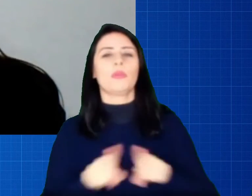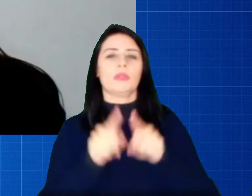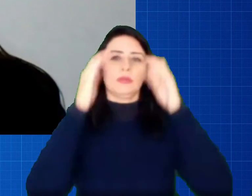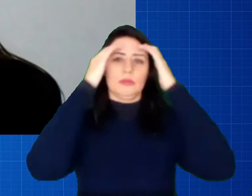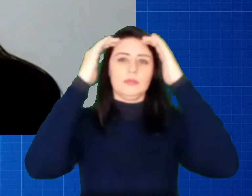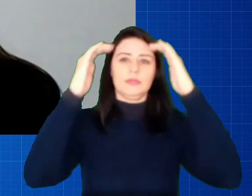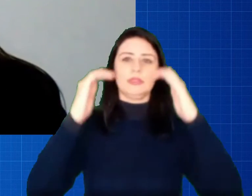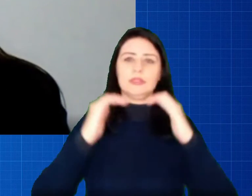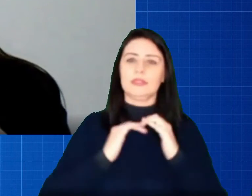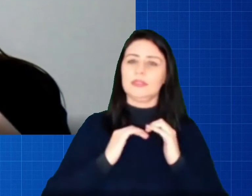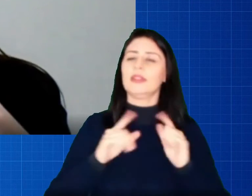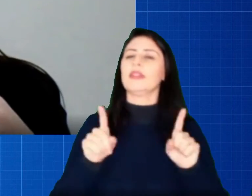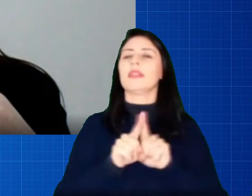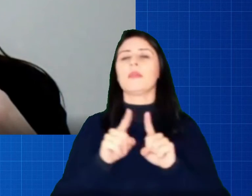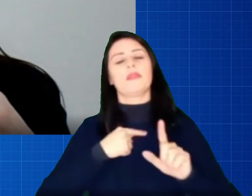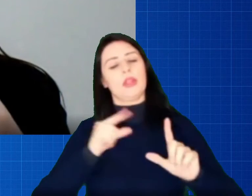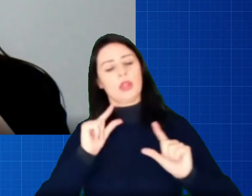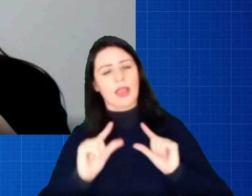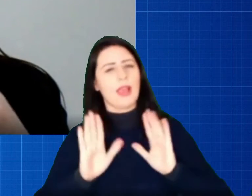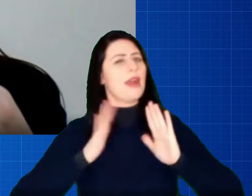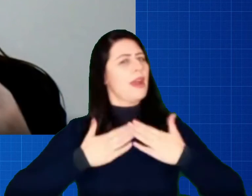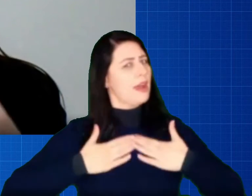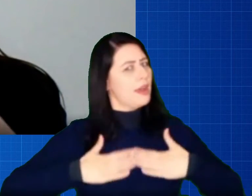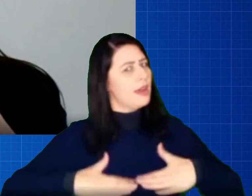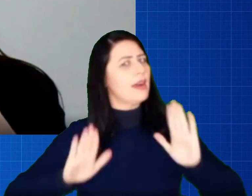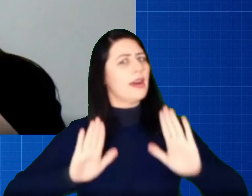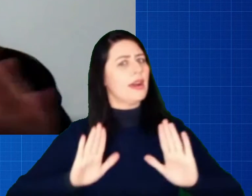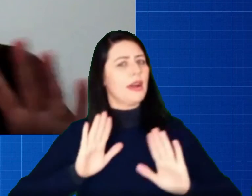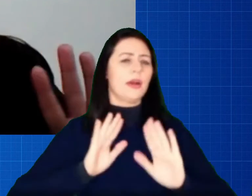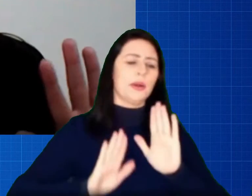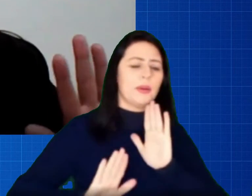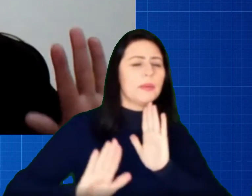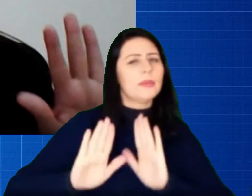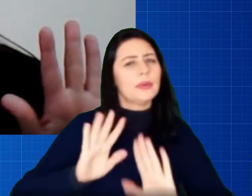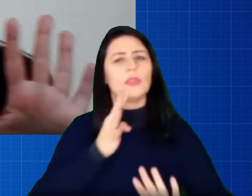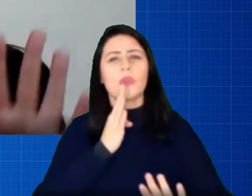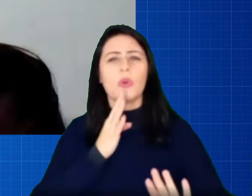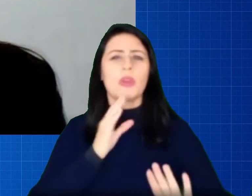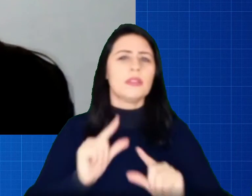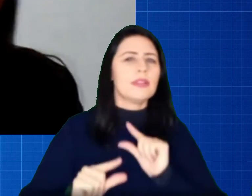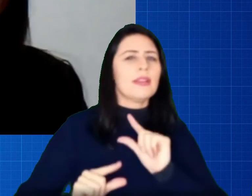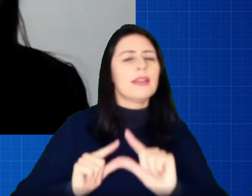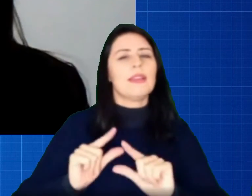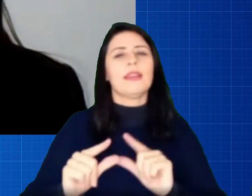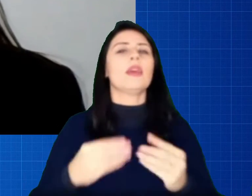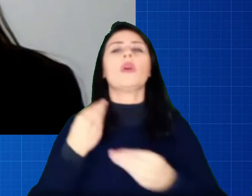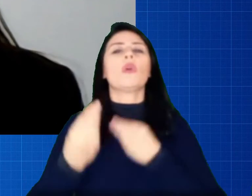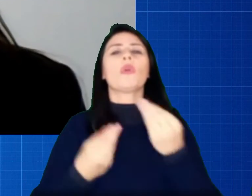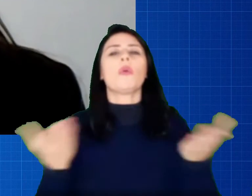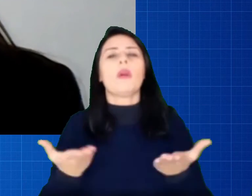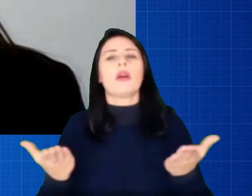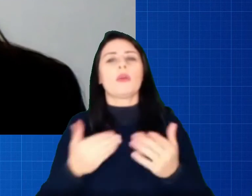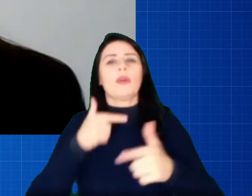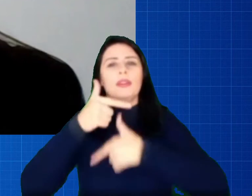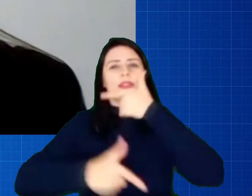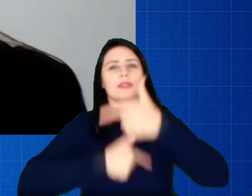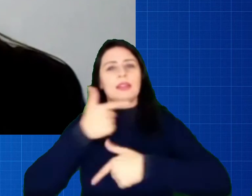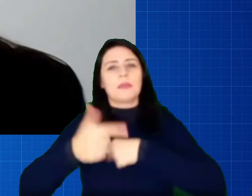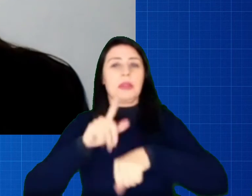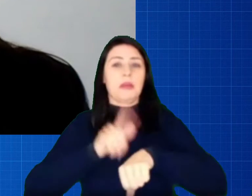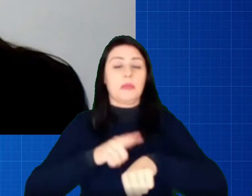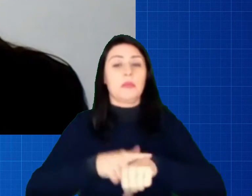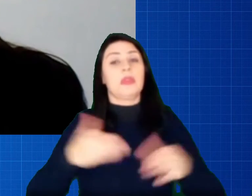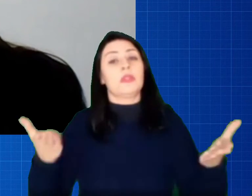relação à sexualidade, com relação a conhecer seu corpo, se respeitar e dar uma... Opa, vamos devagar, vamos se conhecer, vamos